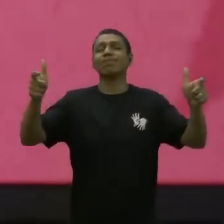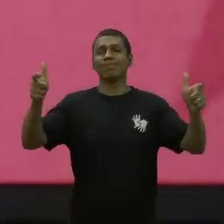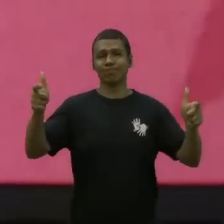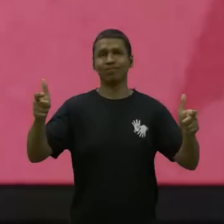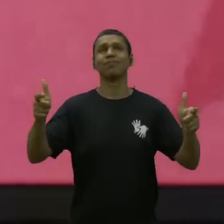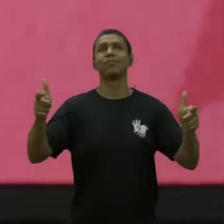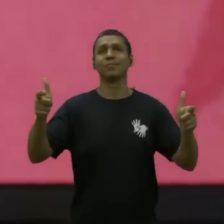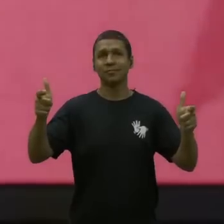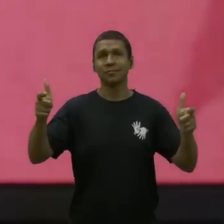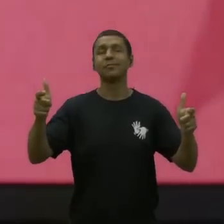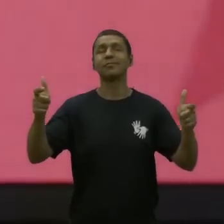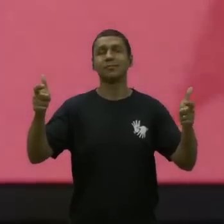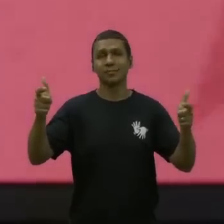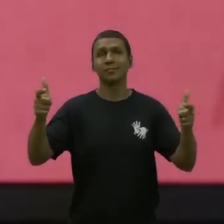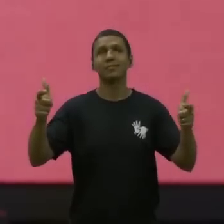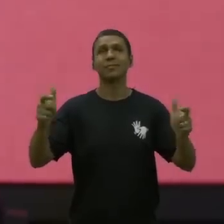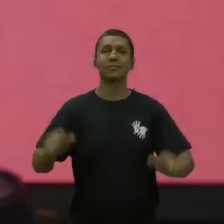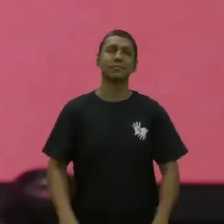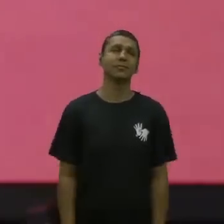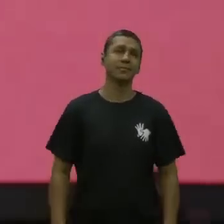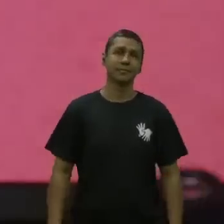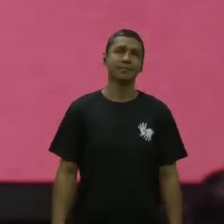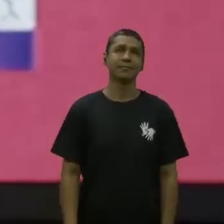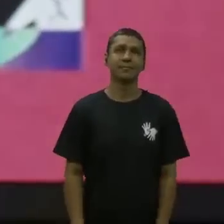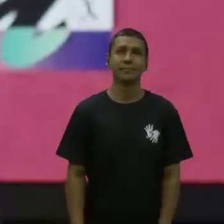reverberou e amplificou